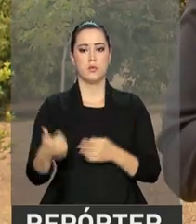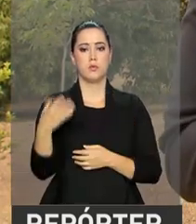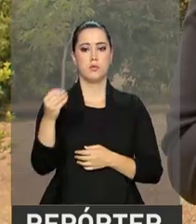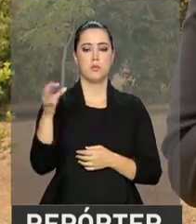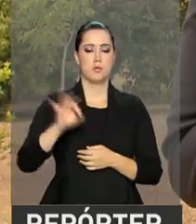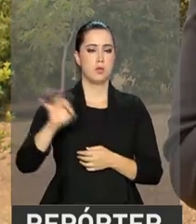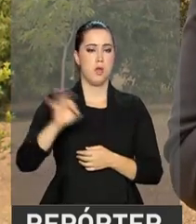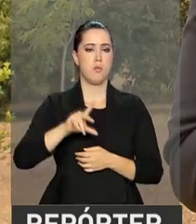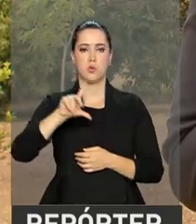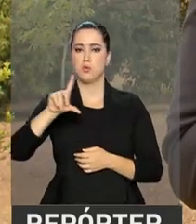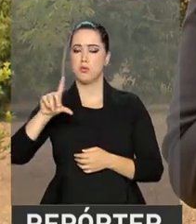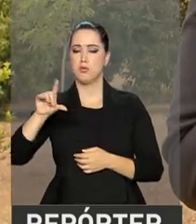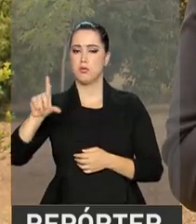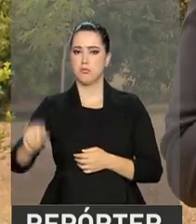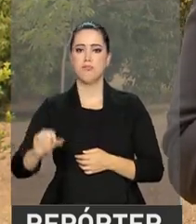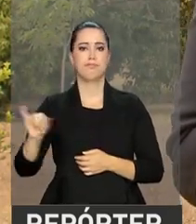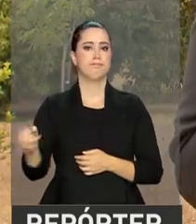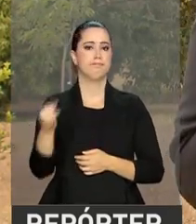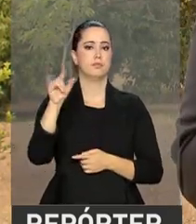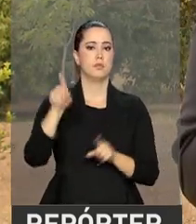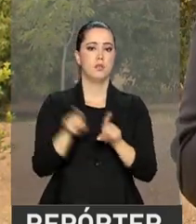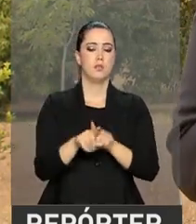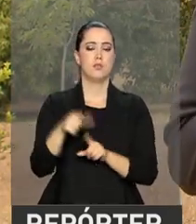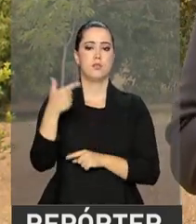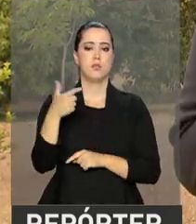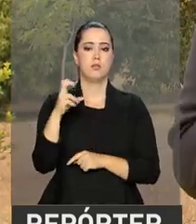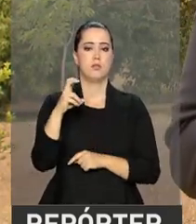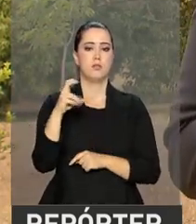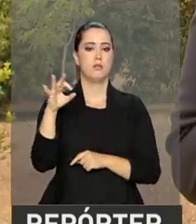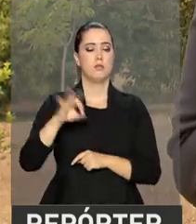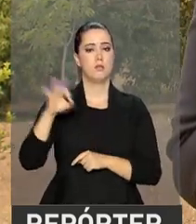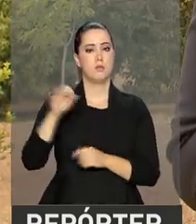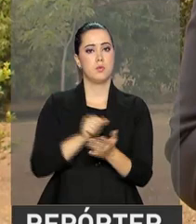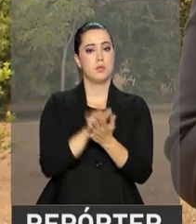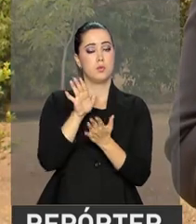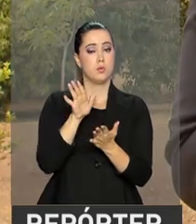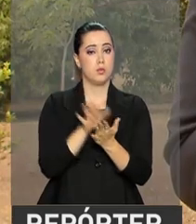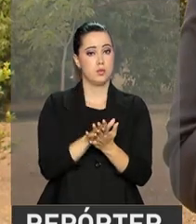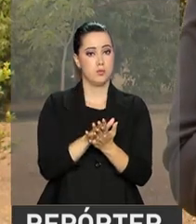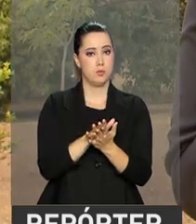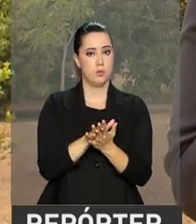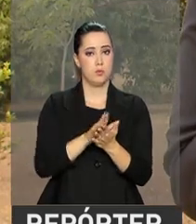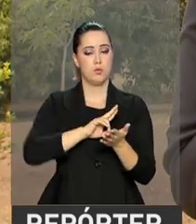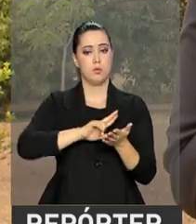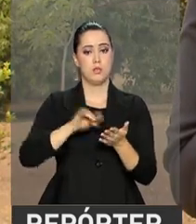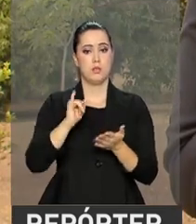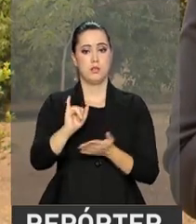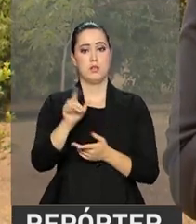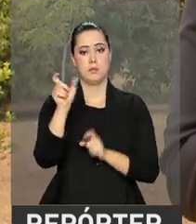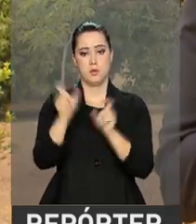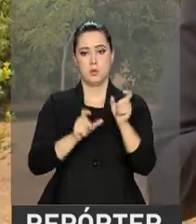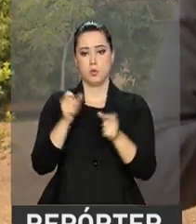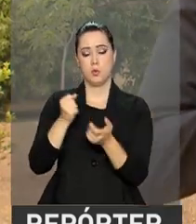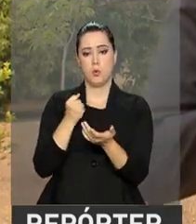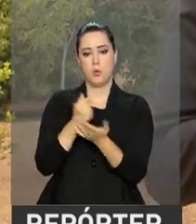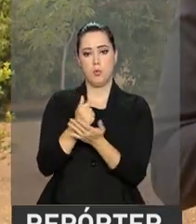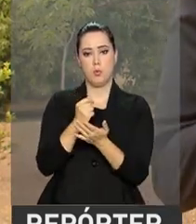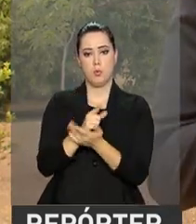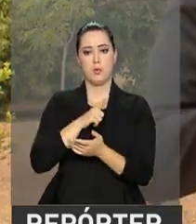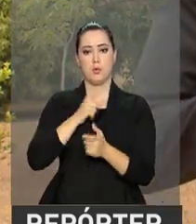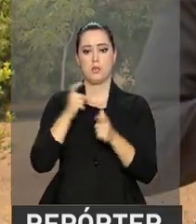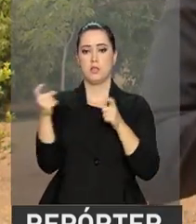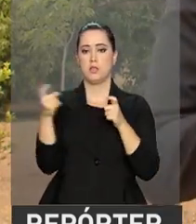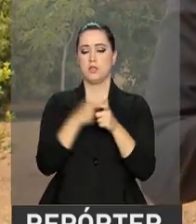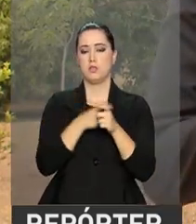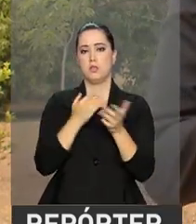100% nos juros e de 25% nas multas e encargos quem comprou a produção rural e tem uma dívida